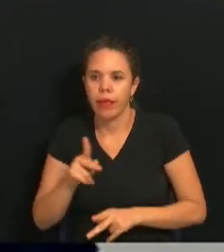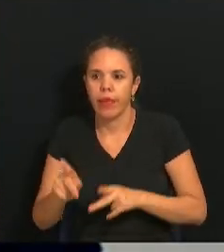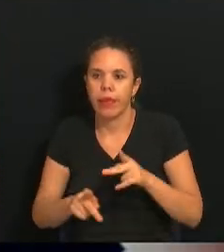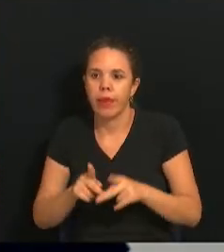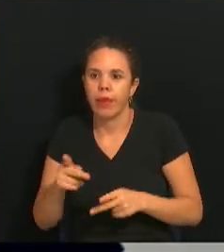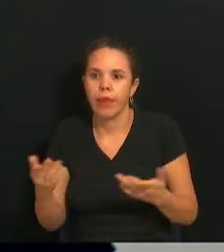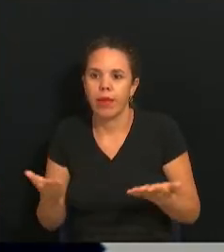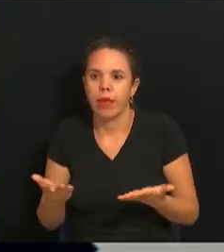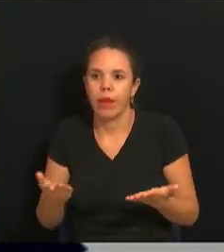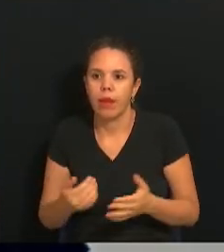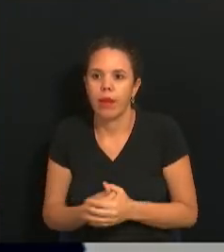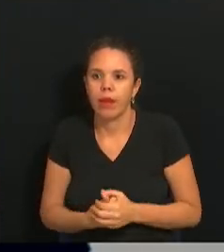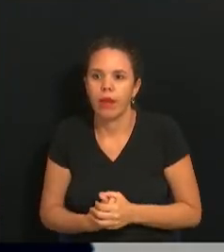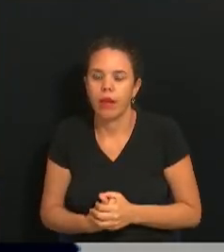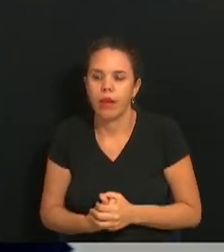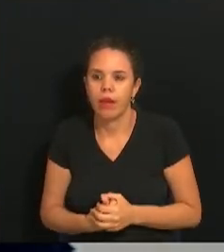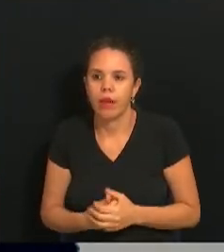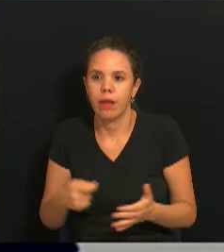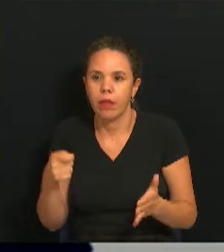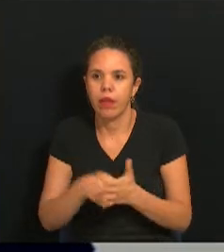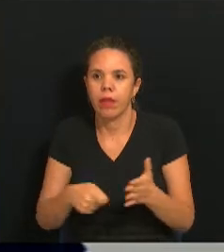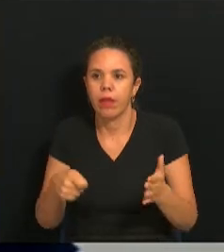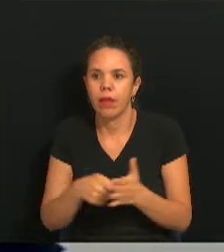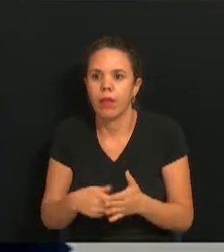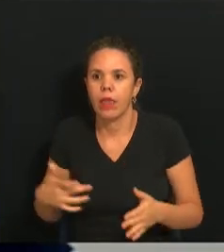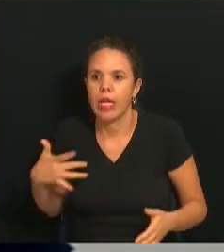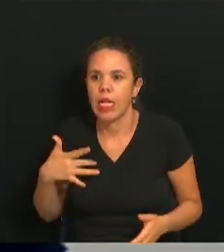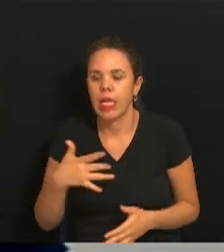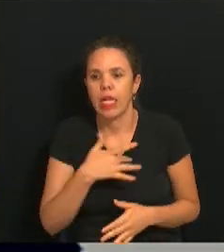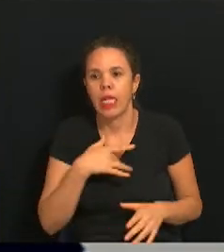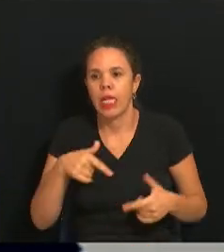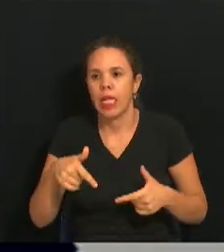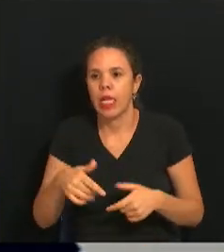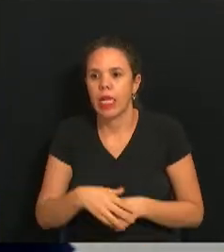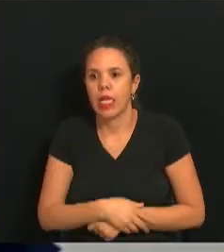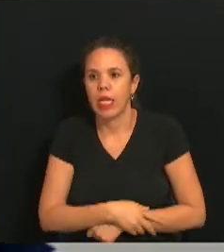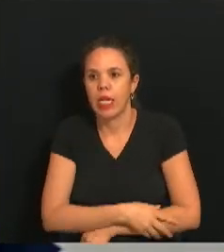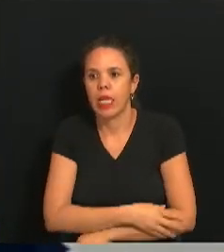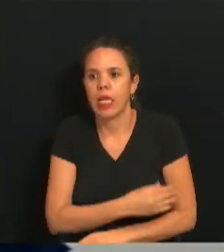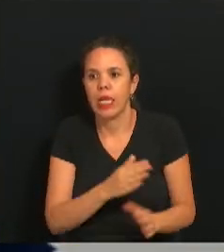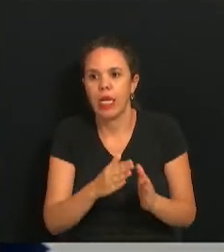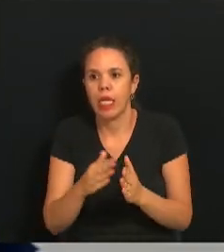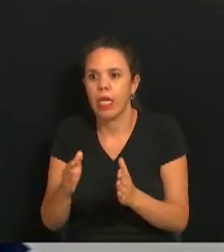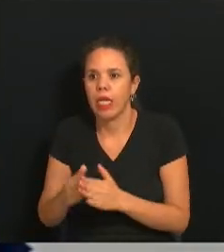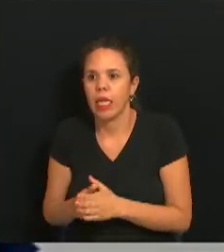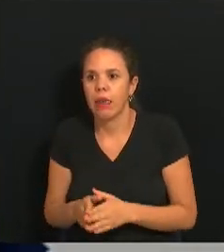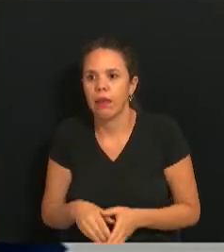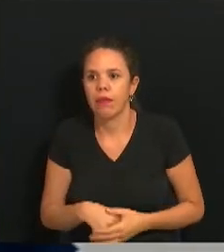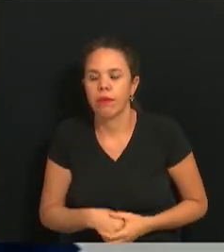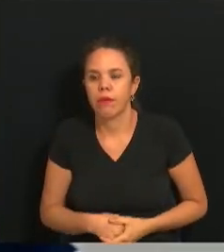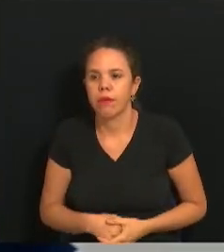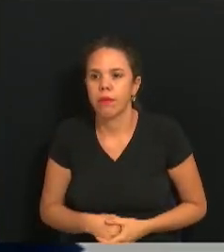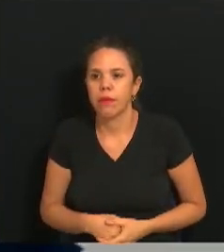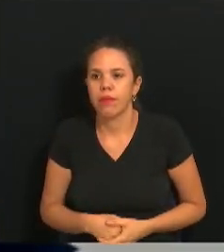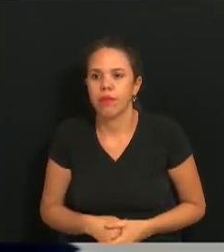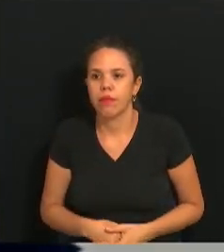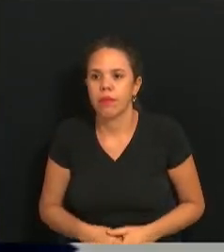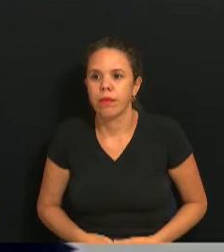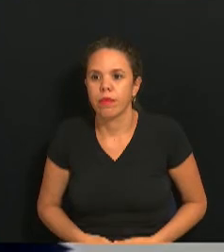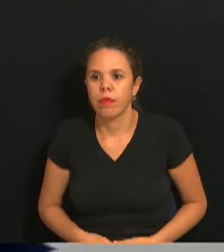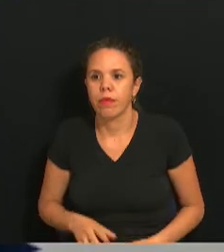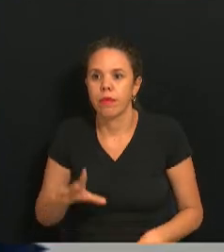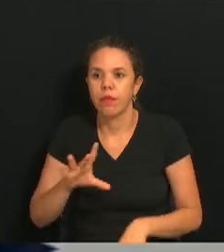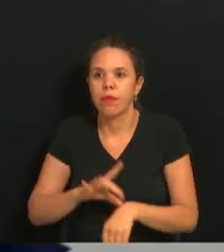ela pleiteia saúde, o emprego e a sua moradia, sem sombra de dúvida. Isso é que dá segurança para que